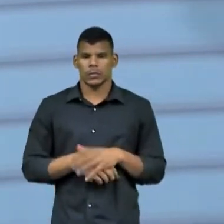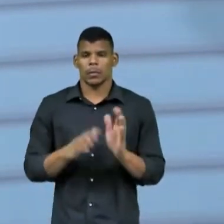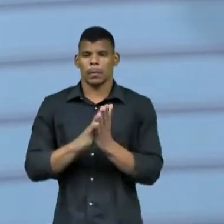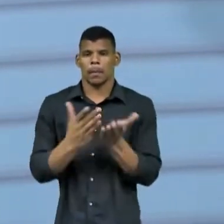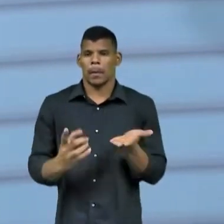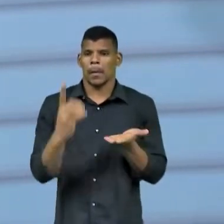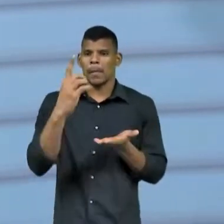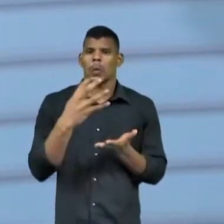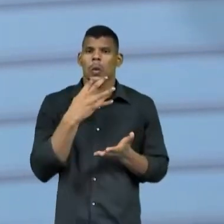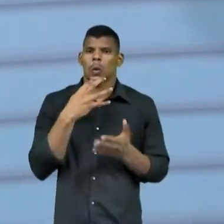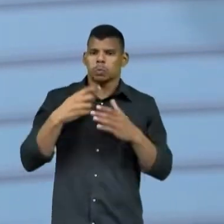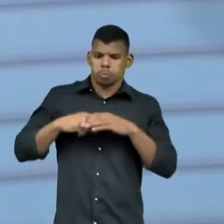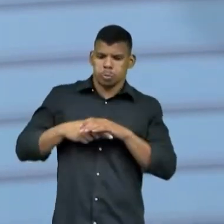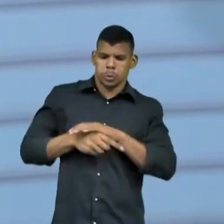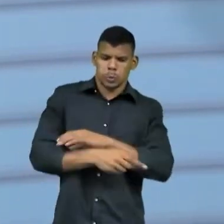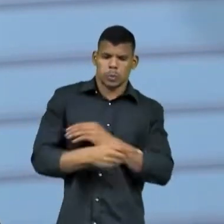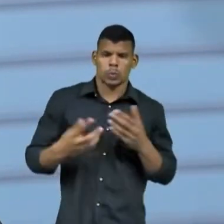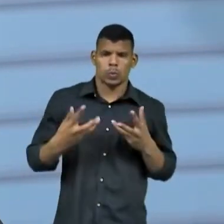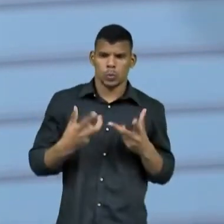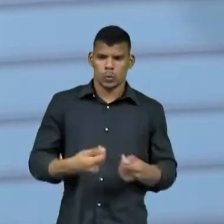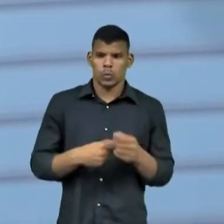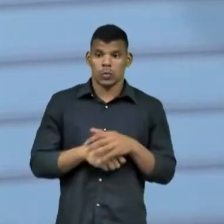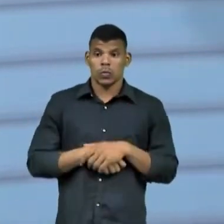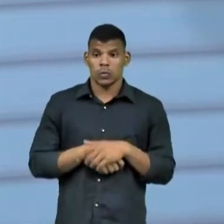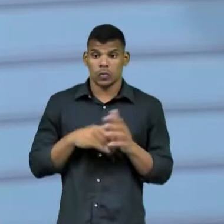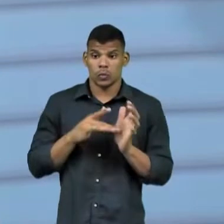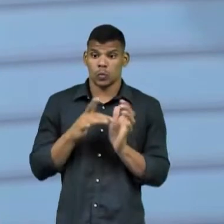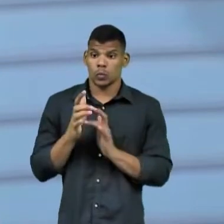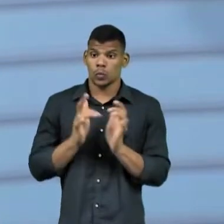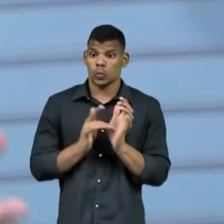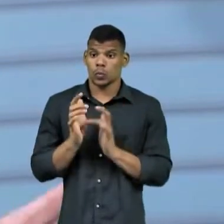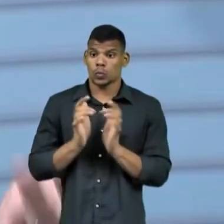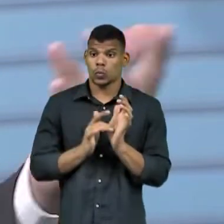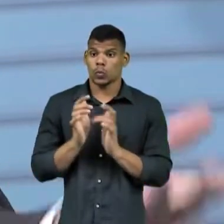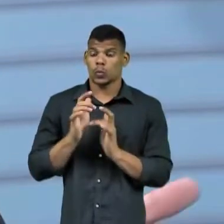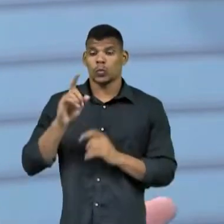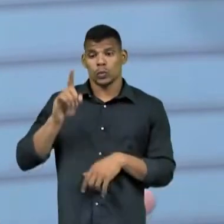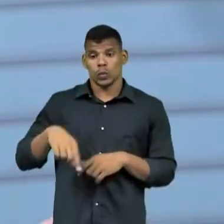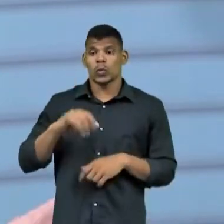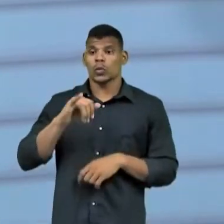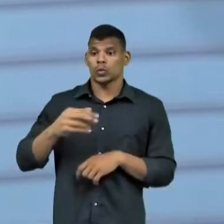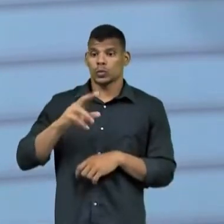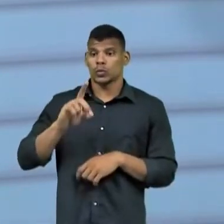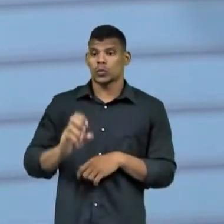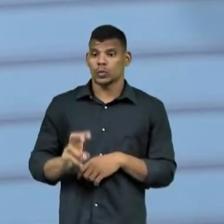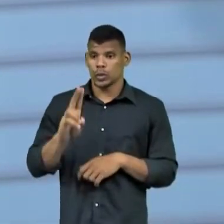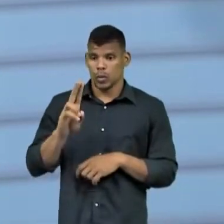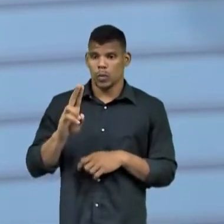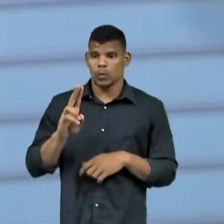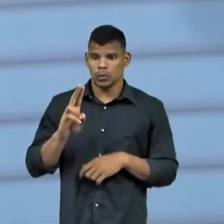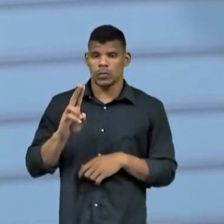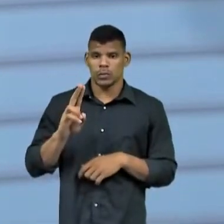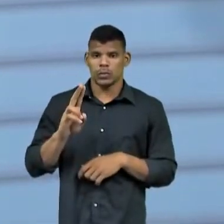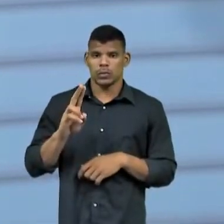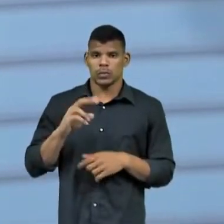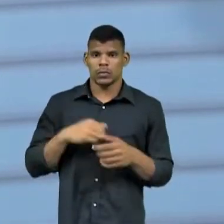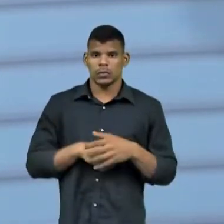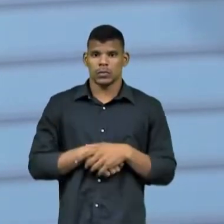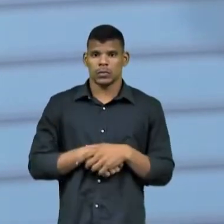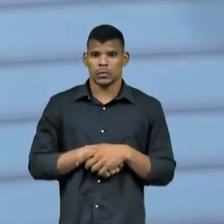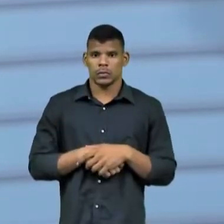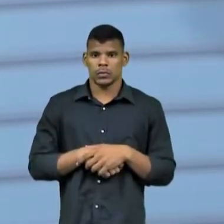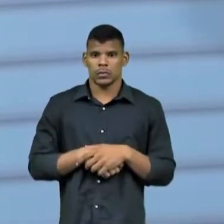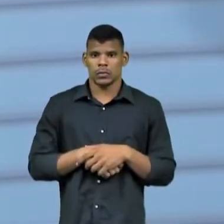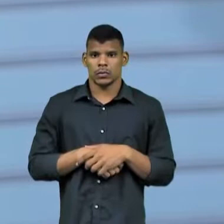forma inteira até linda é maravilhosa Jesus Cristo então ele vem como judeu Jesus era judeu né e ele vem Era Galileu